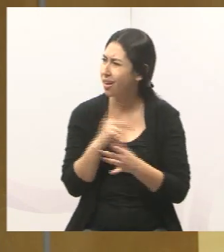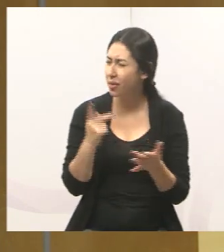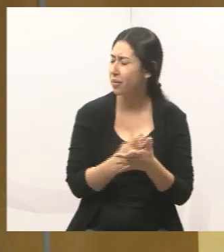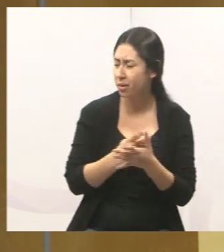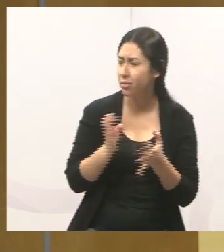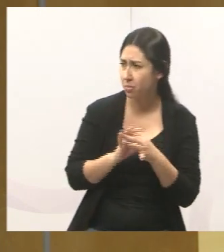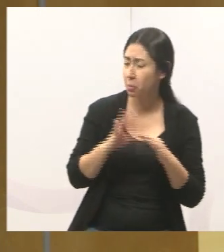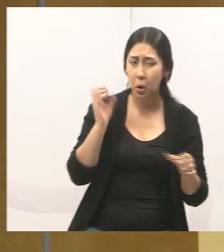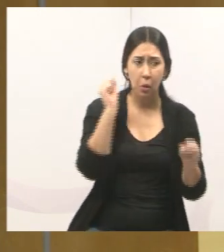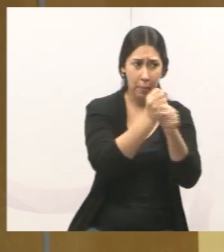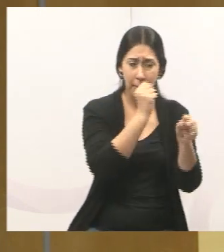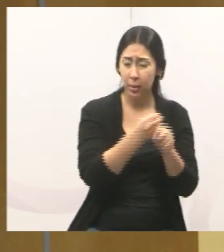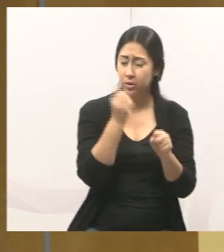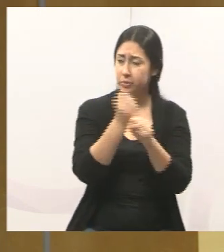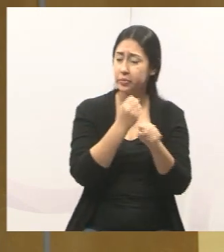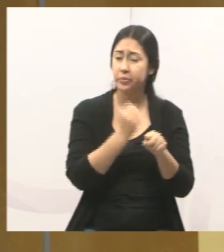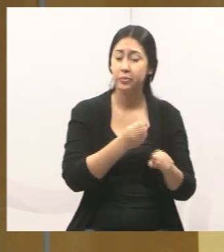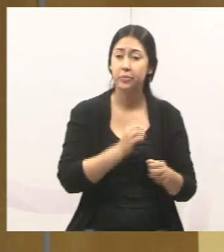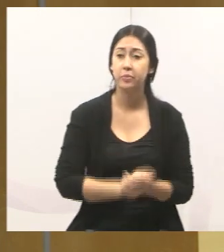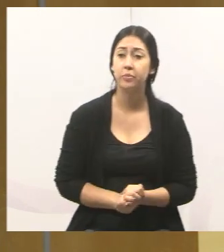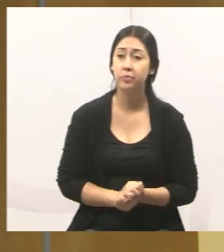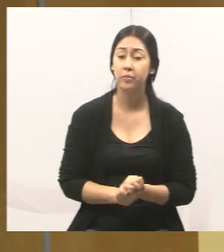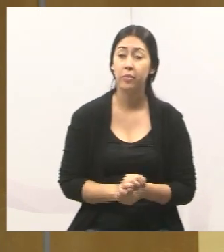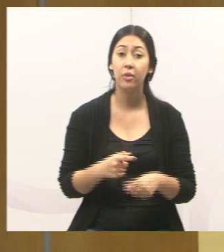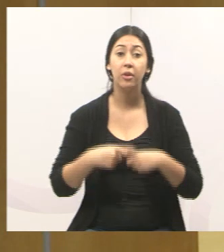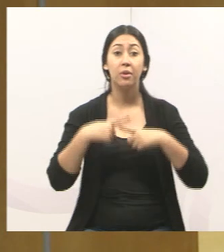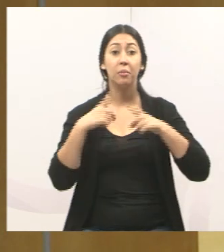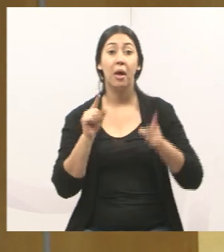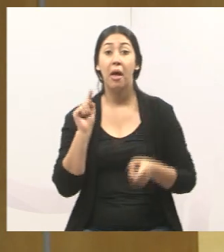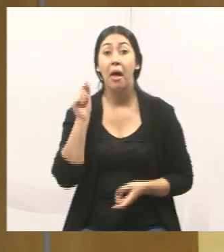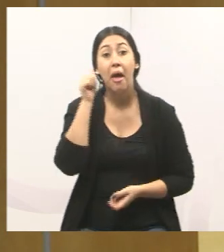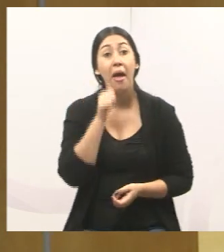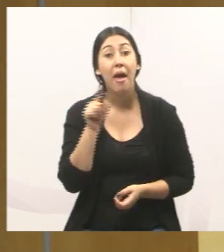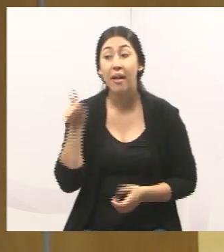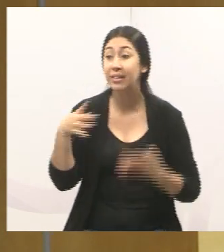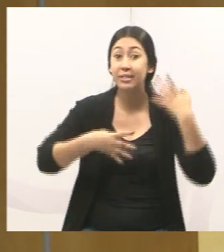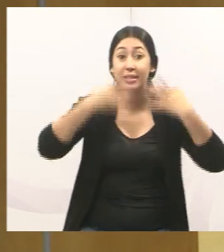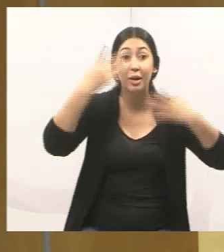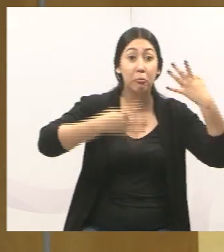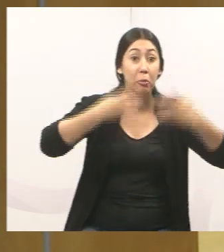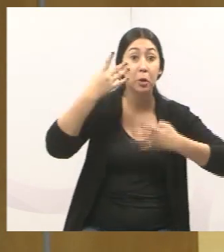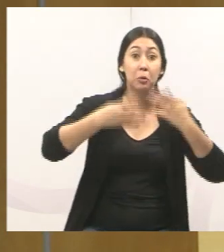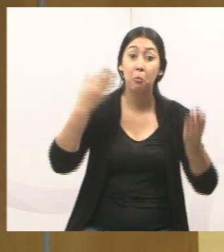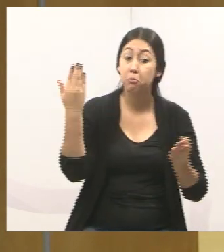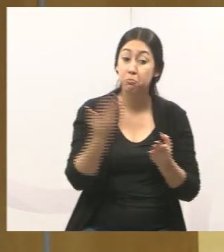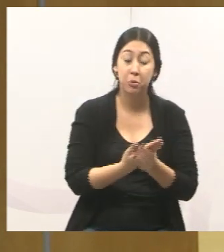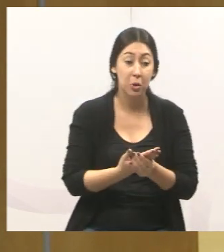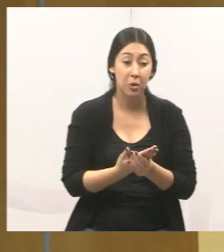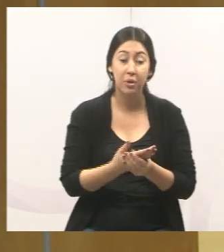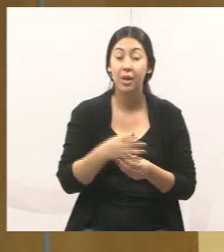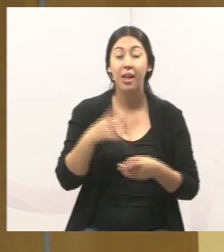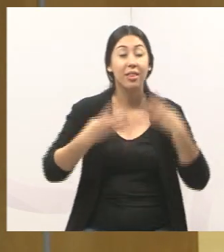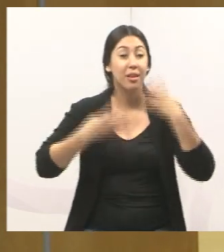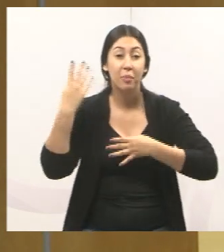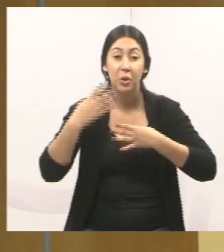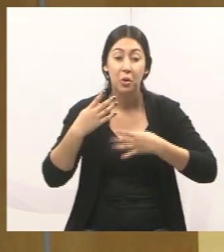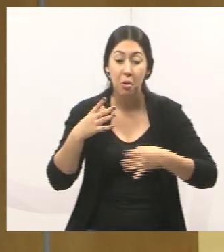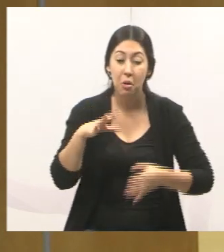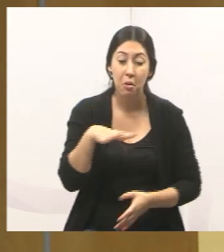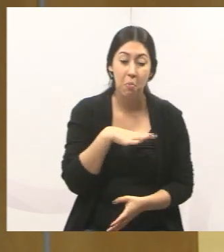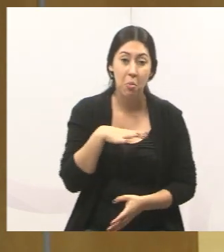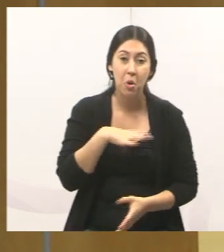aconteceu? Através da ação dela, da promotora, ela atrapalhou aí um processo de crescimento na cidade, que não me lembro